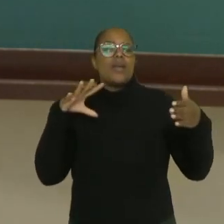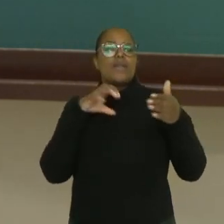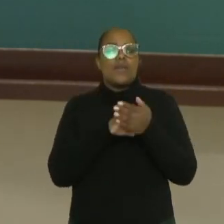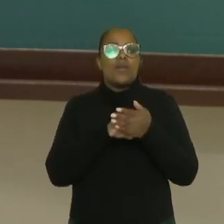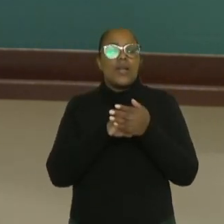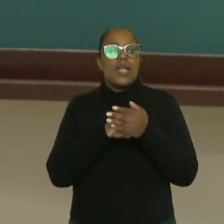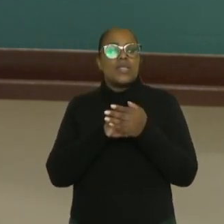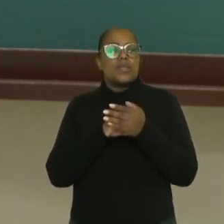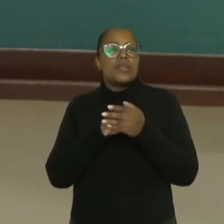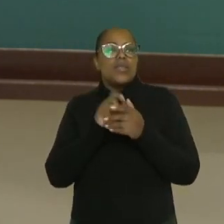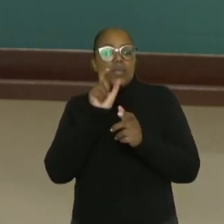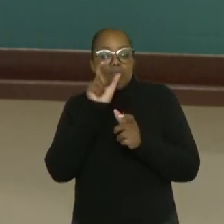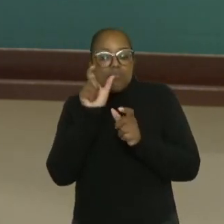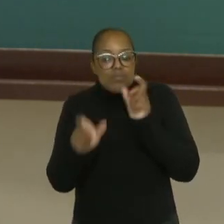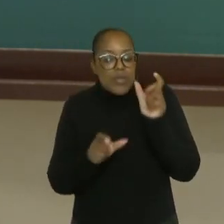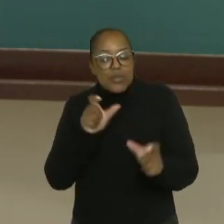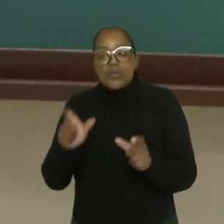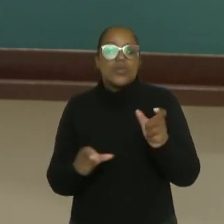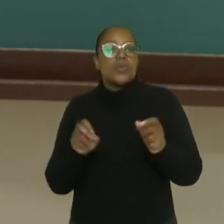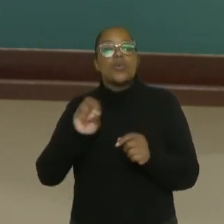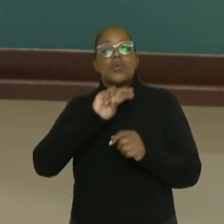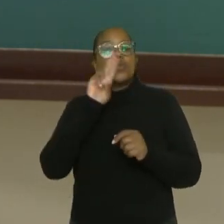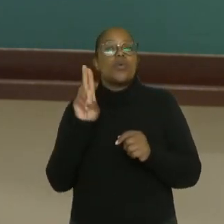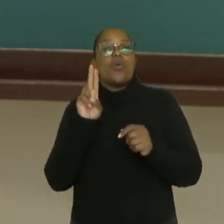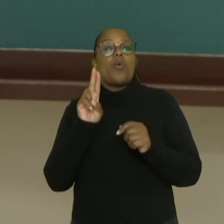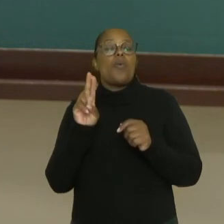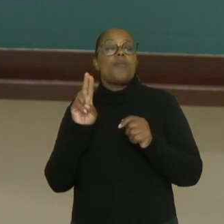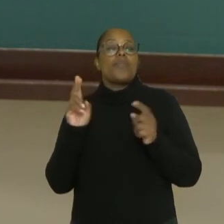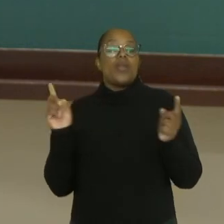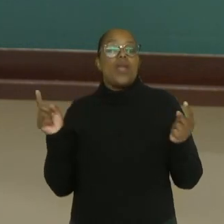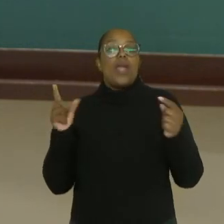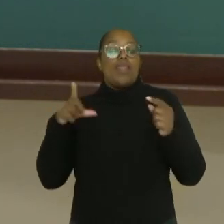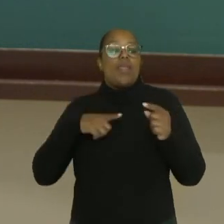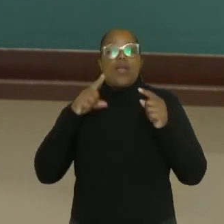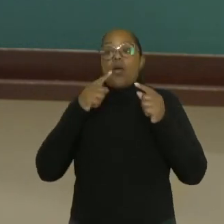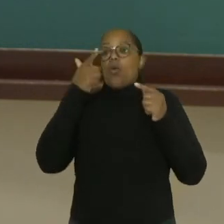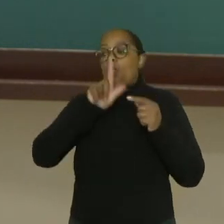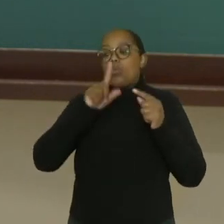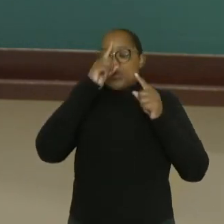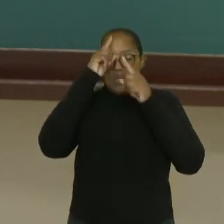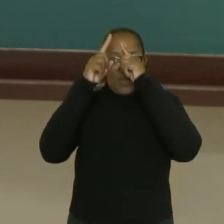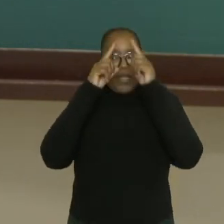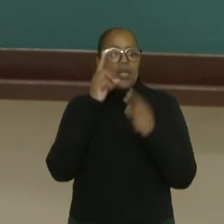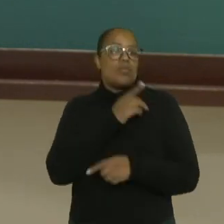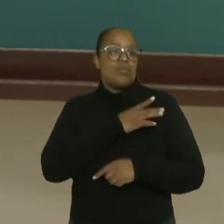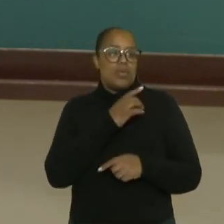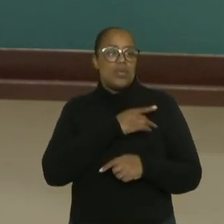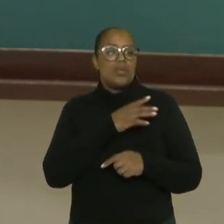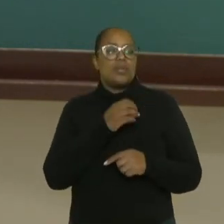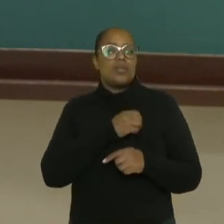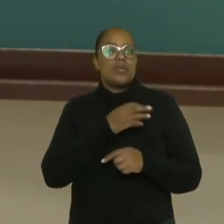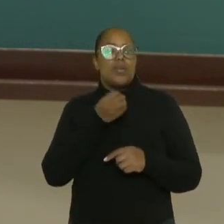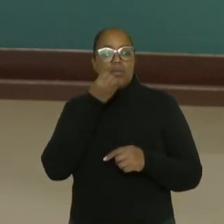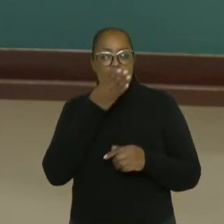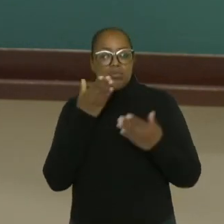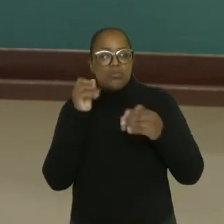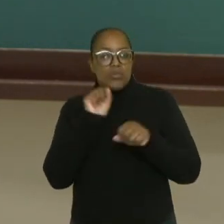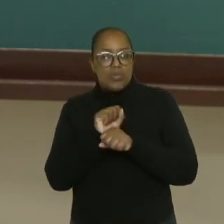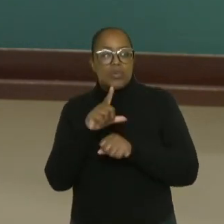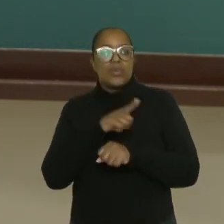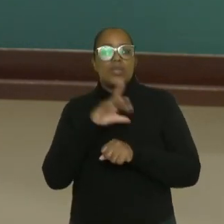segregação social, enquanto a violência é propagada com outra ideia, na perspectiva do medo. Bom, espero que vocês